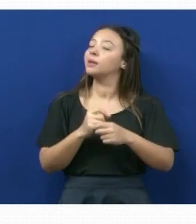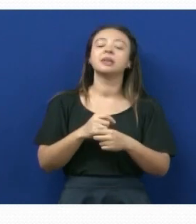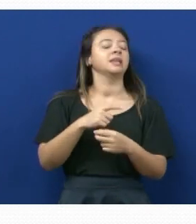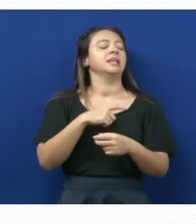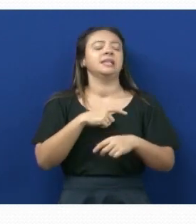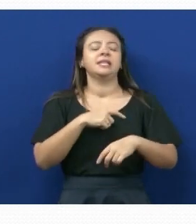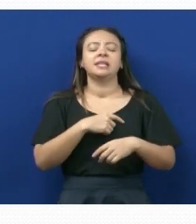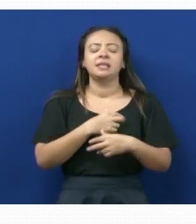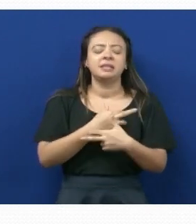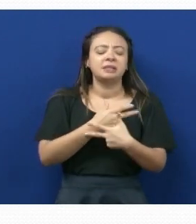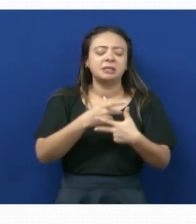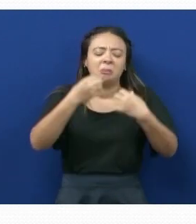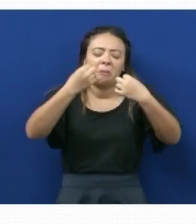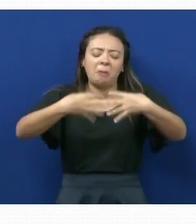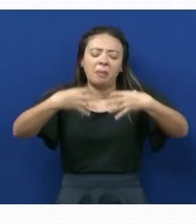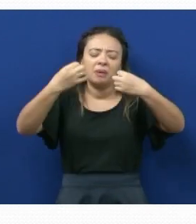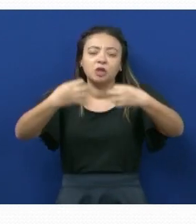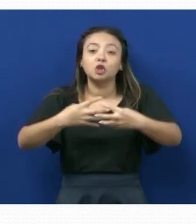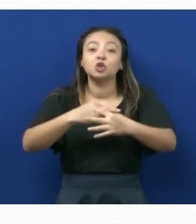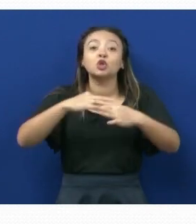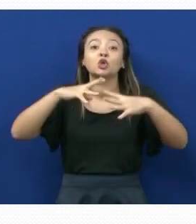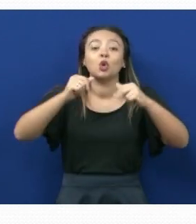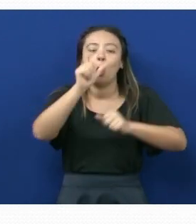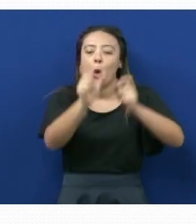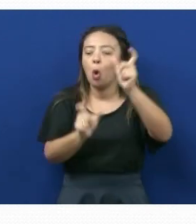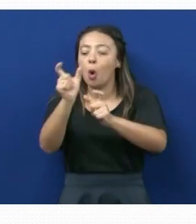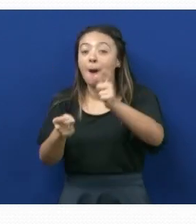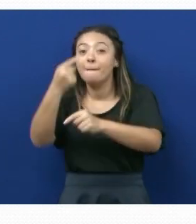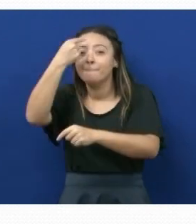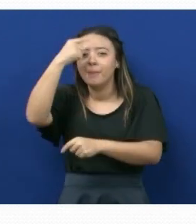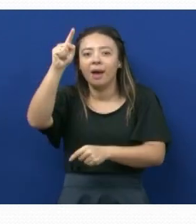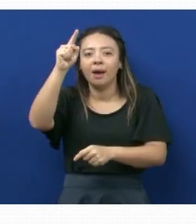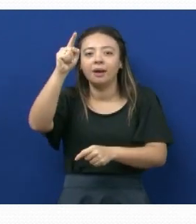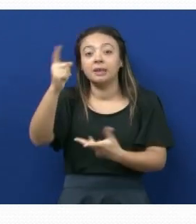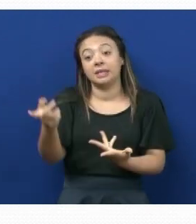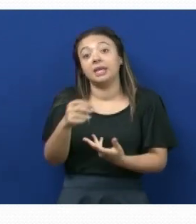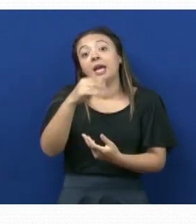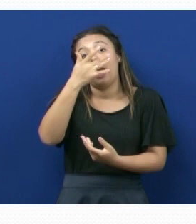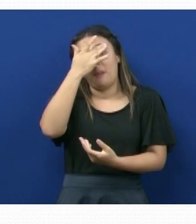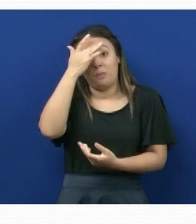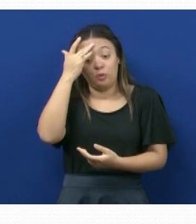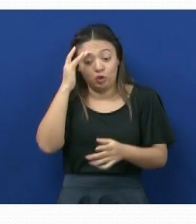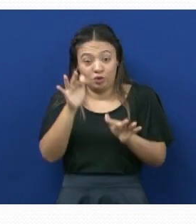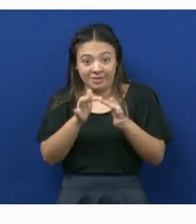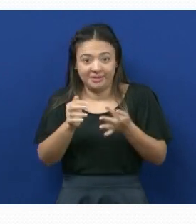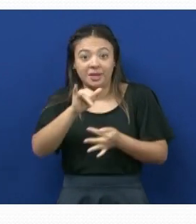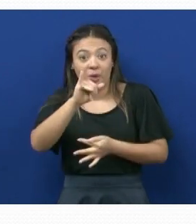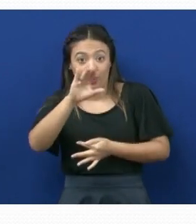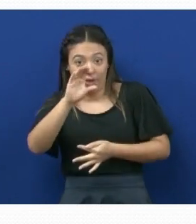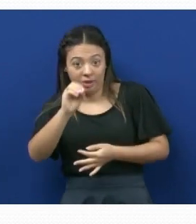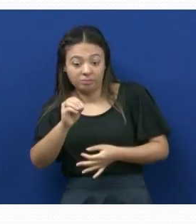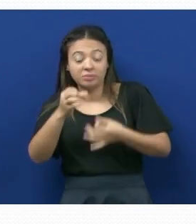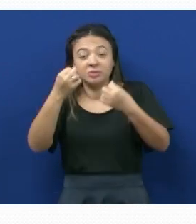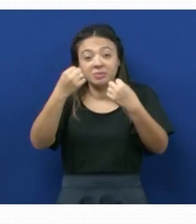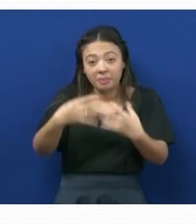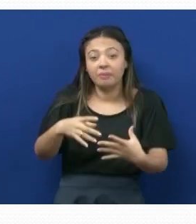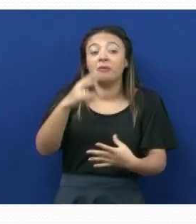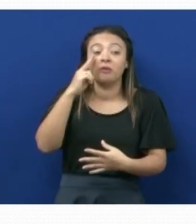sobre os personagens imaginários que ele afirma que viu. Não dá para saber se é uma realidade ou uma ficção, mas